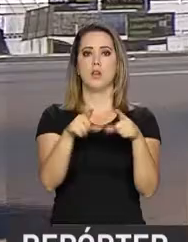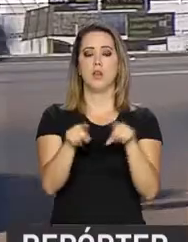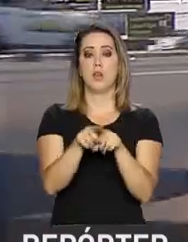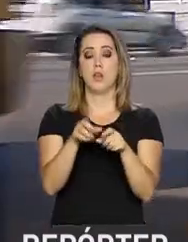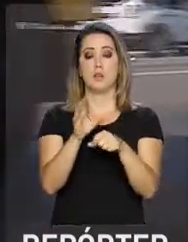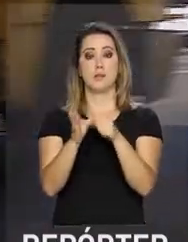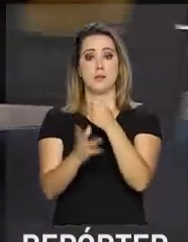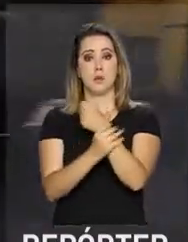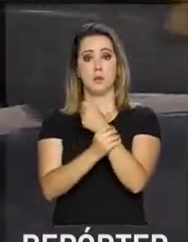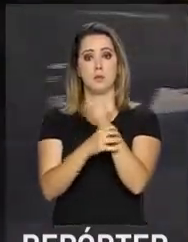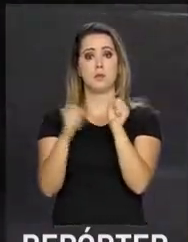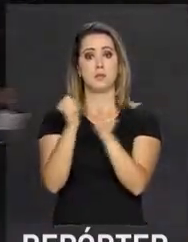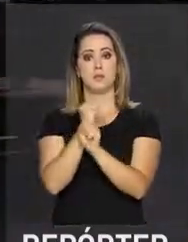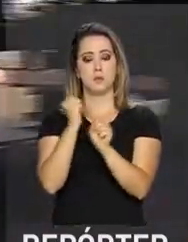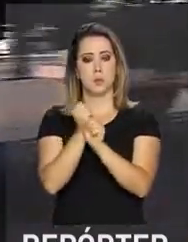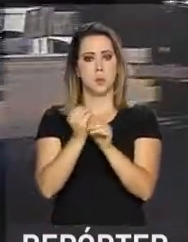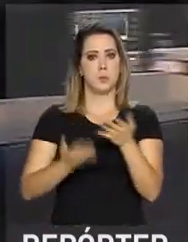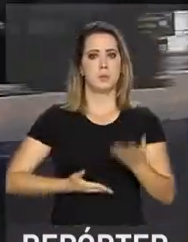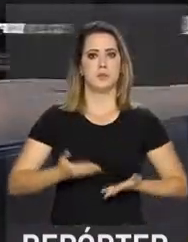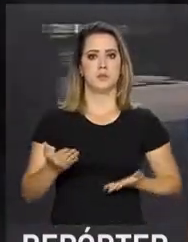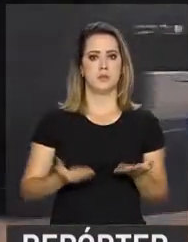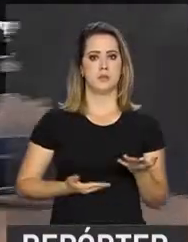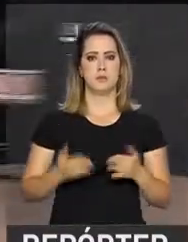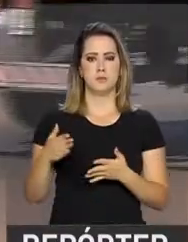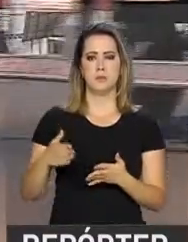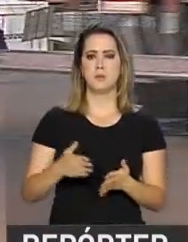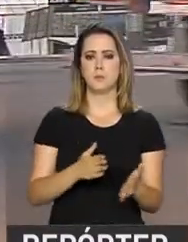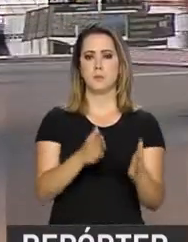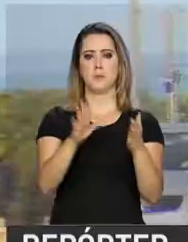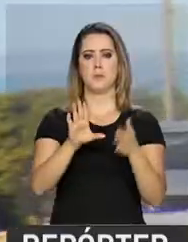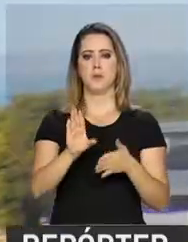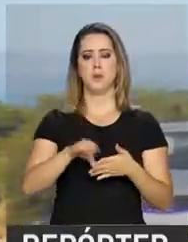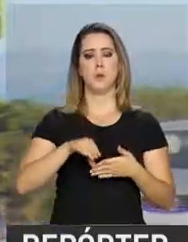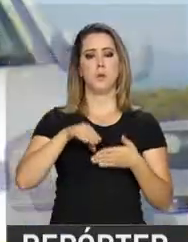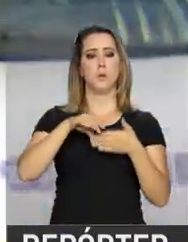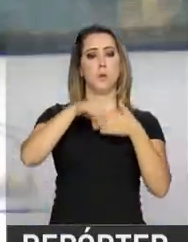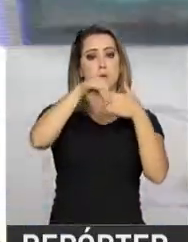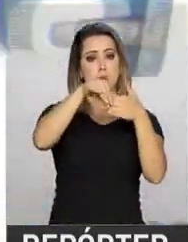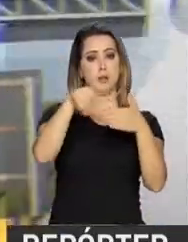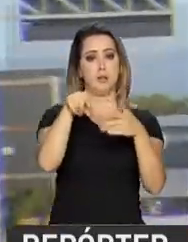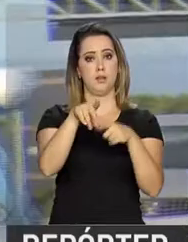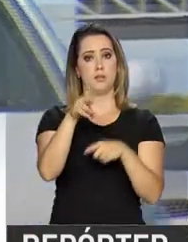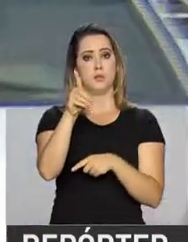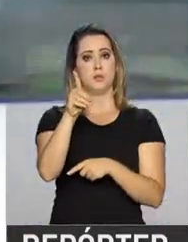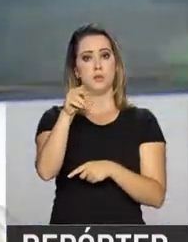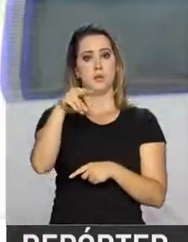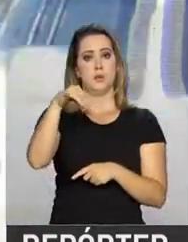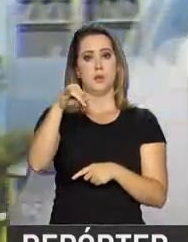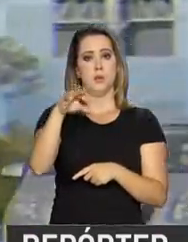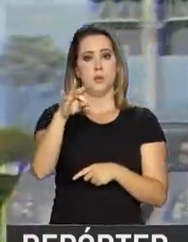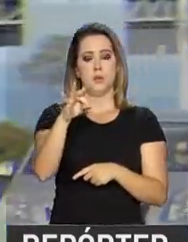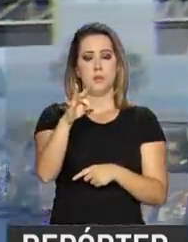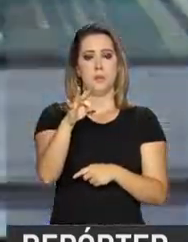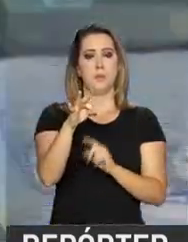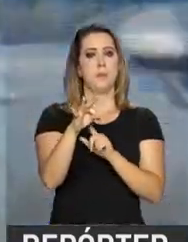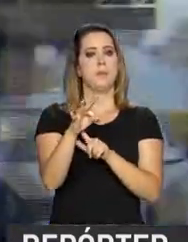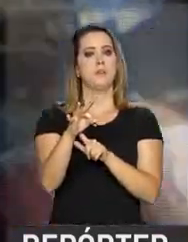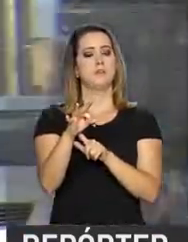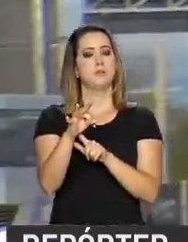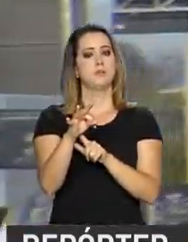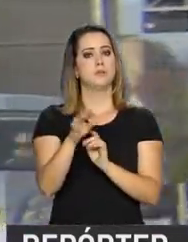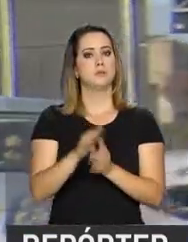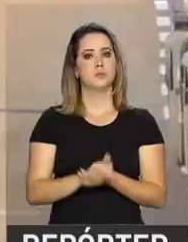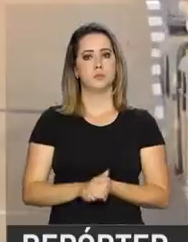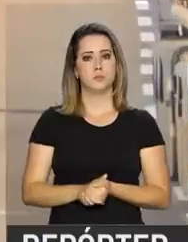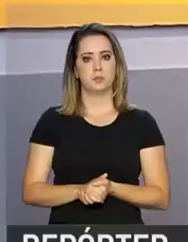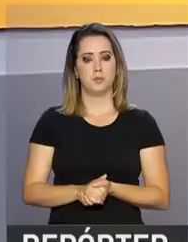das obras e serviços viários coordenados pelo departamento nacional de infraestrutura de transporte o